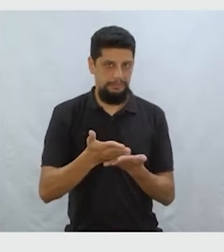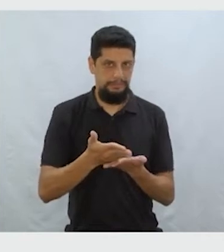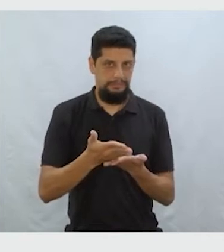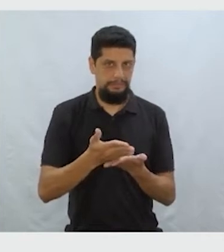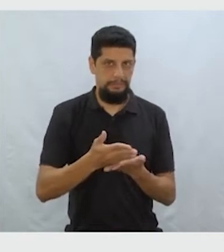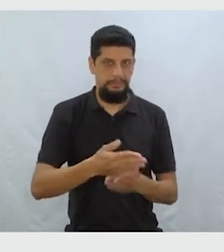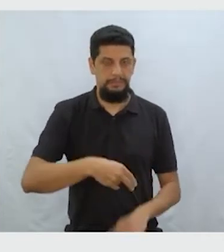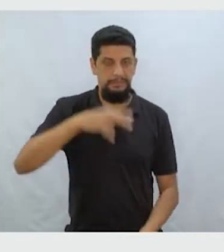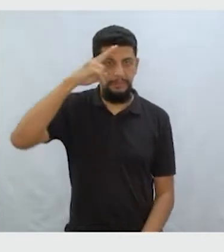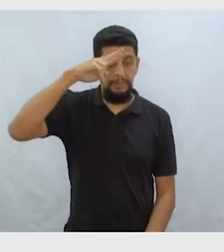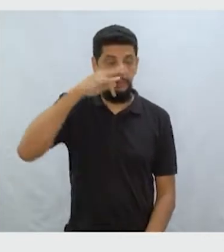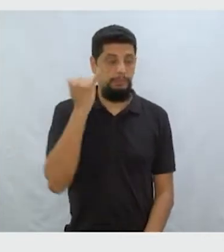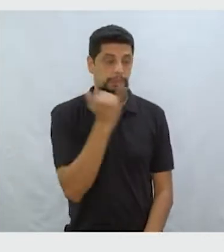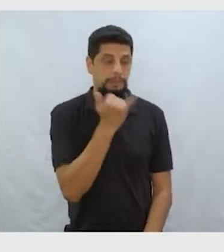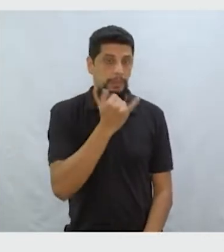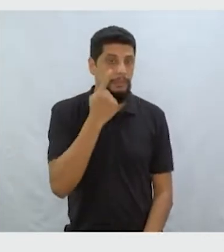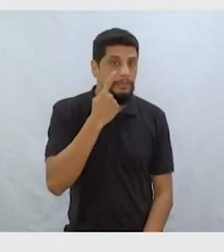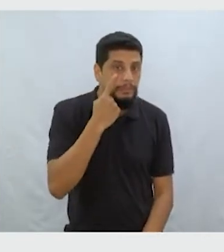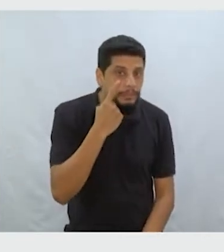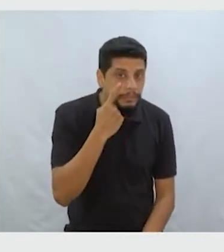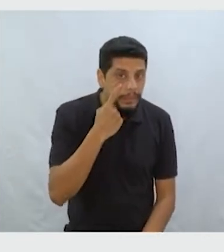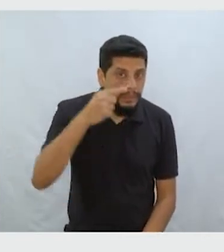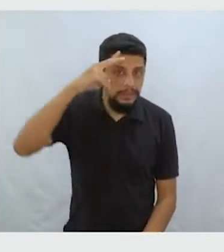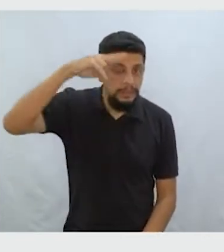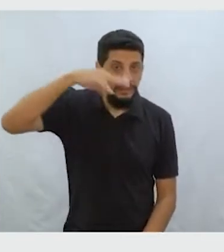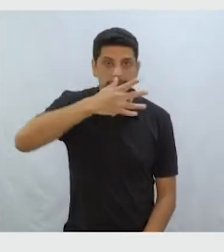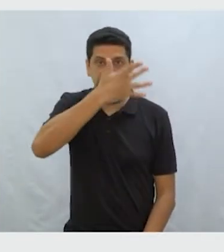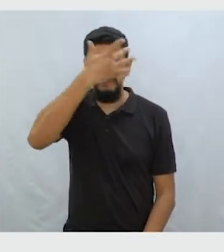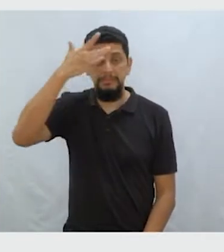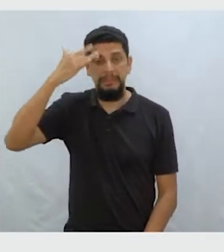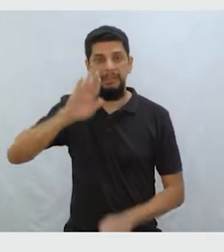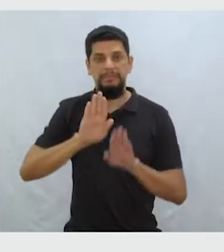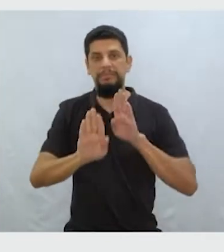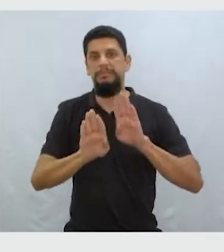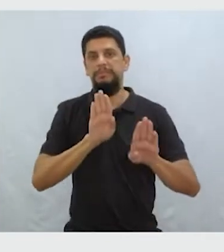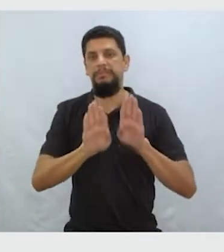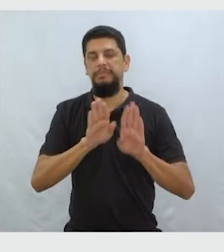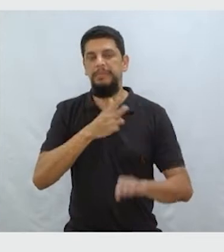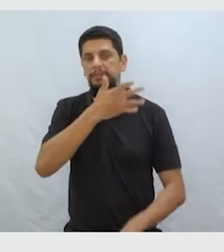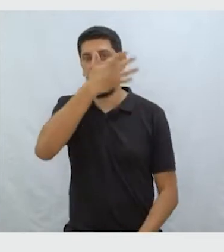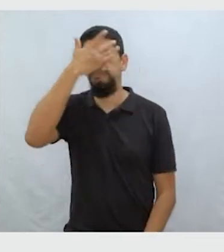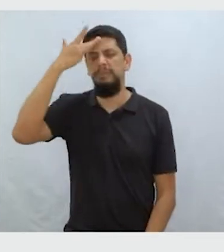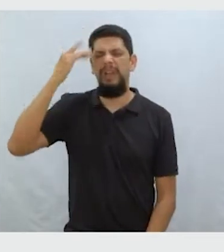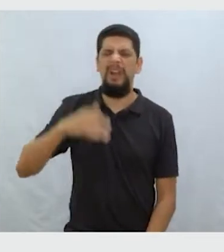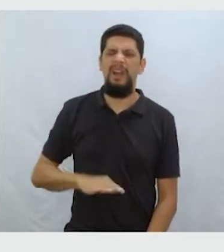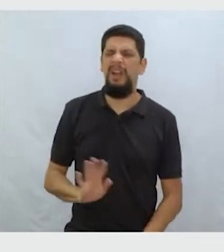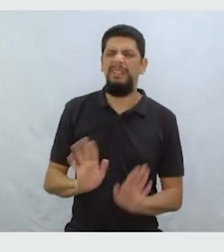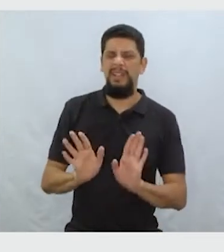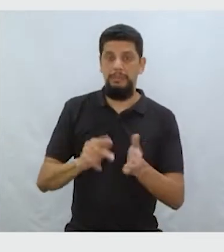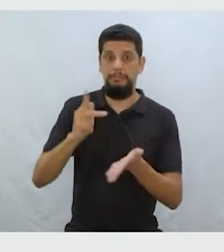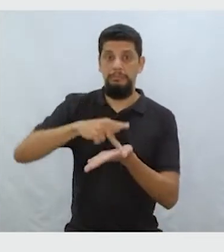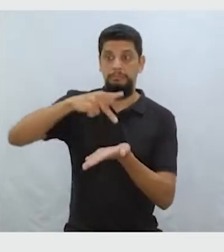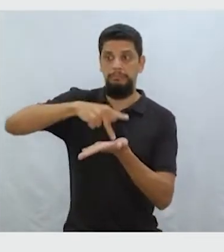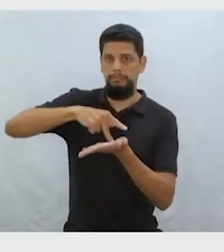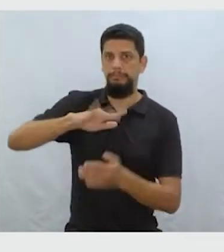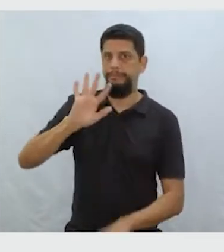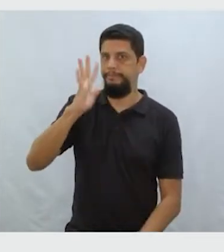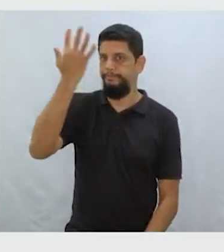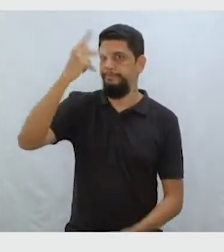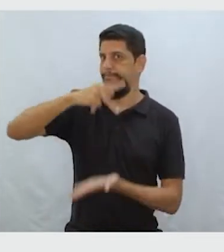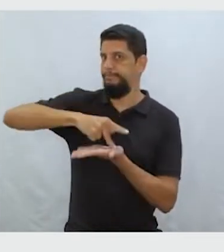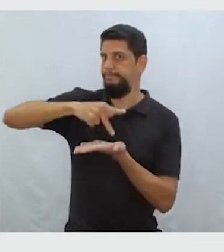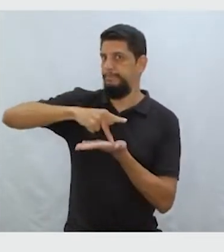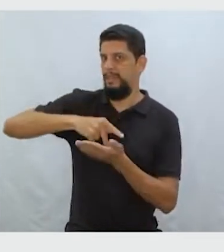a contar histórias né ou a gente ouve histórias das pessoas normalmente as pessoas falam assim não mas é verdade